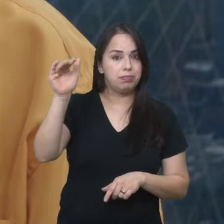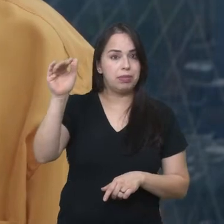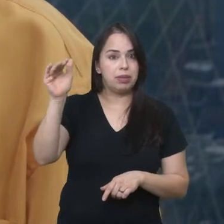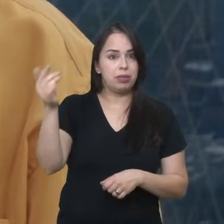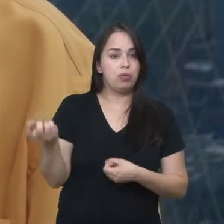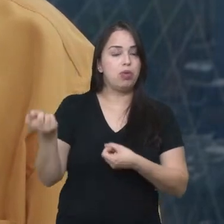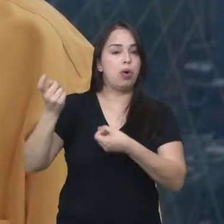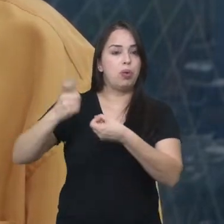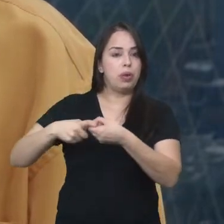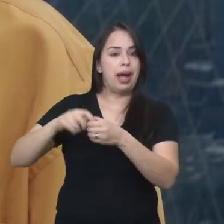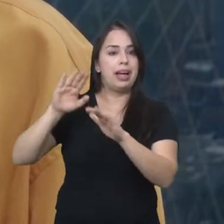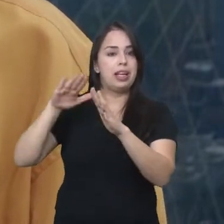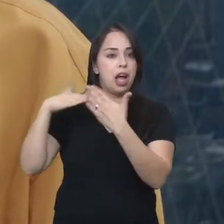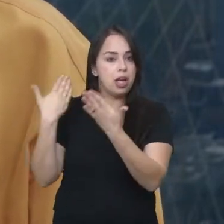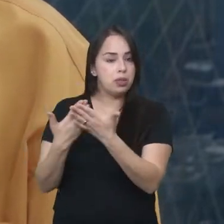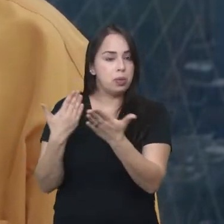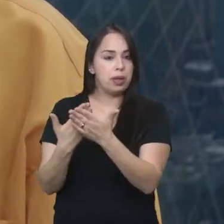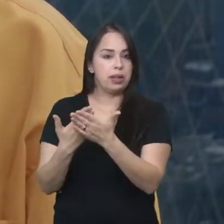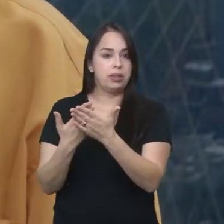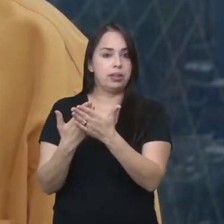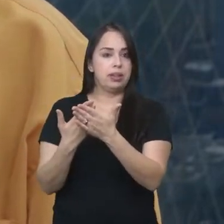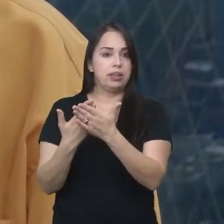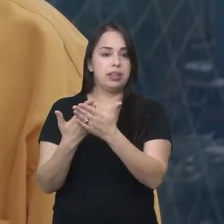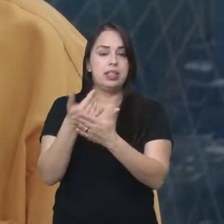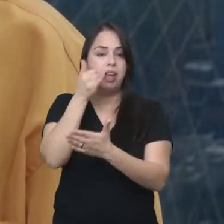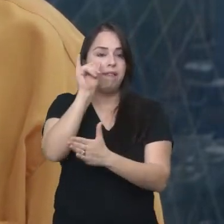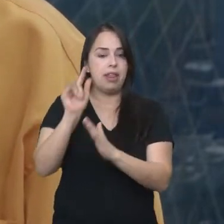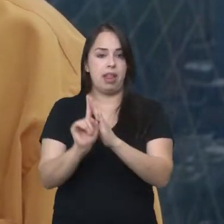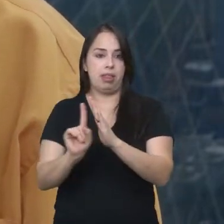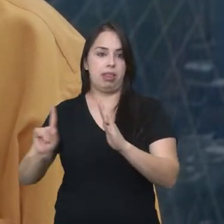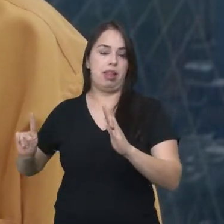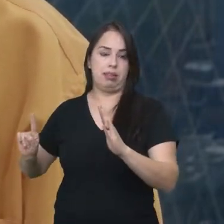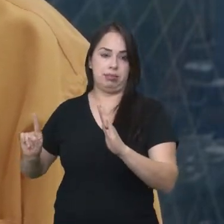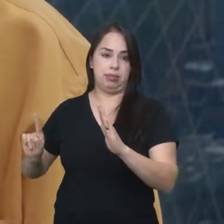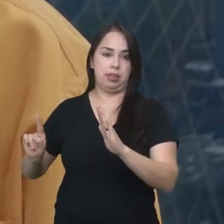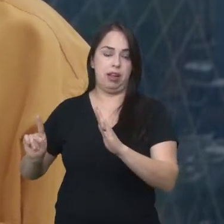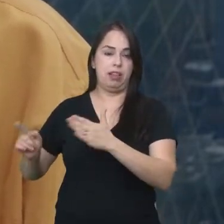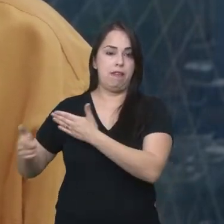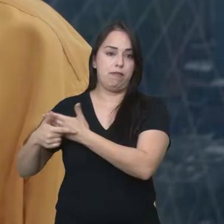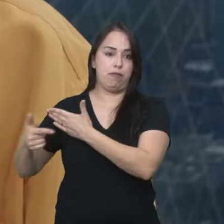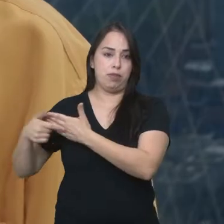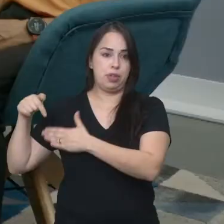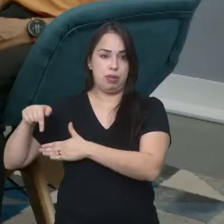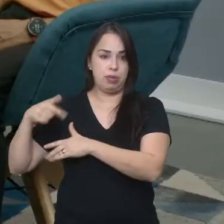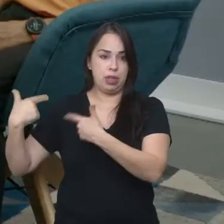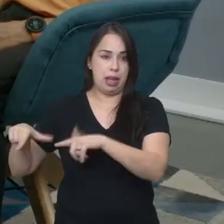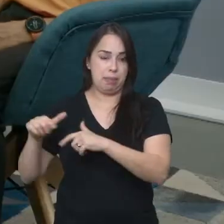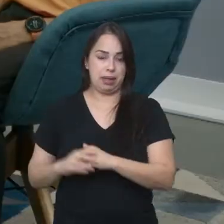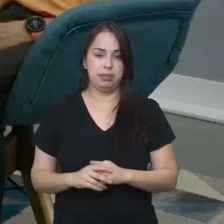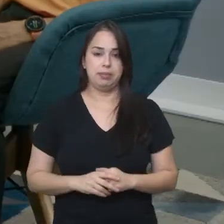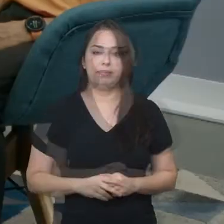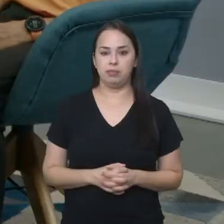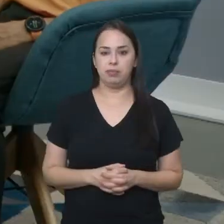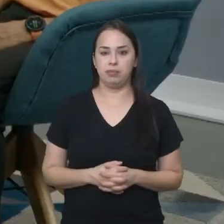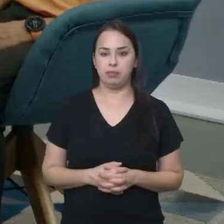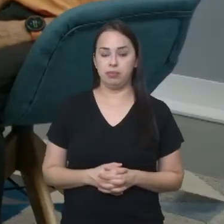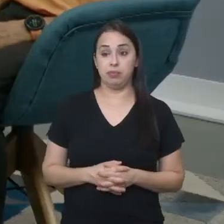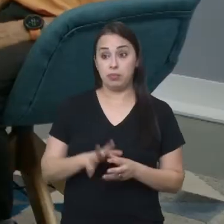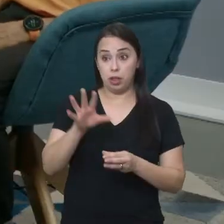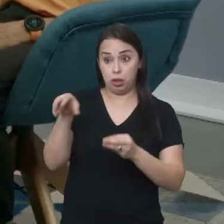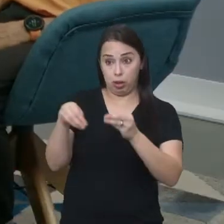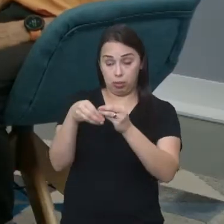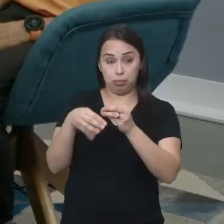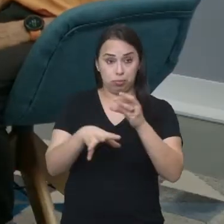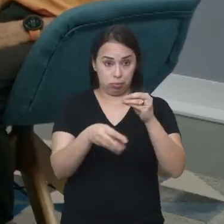à atividade dentro da escola e não possa, né, esteja sendo uma função de trabalho que não é regular. Complementando aqui esses dados de